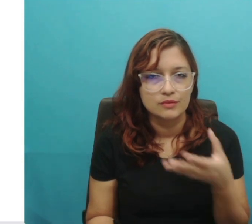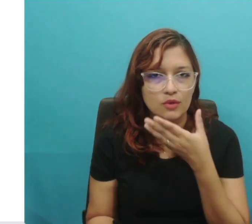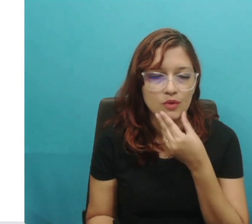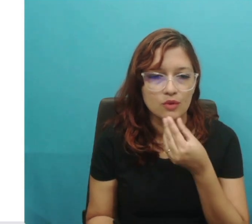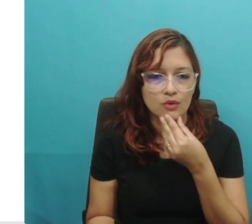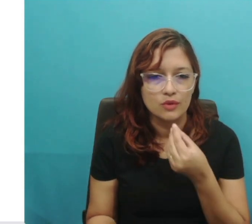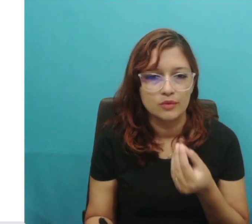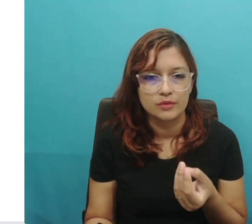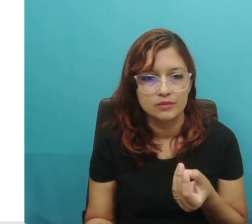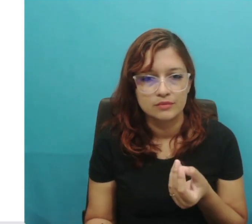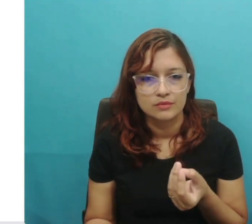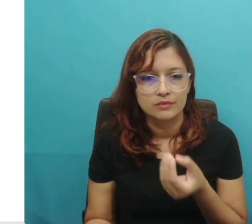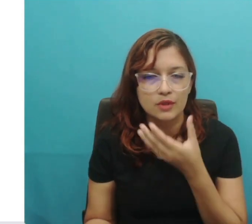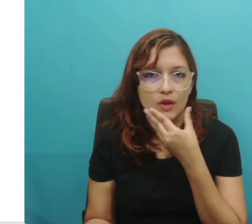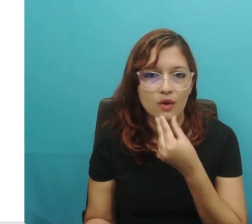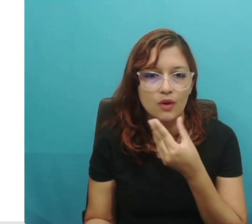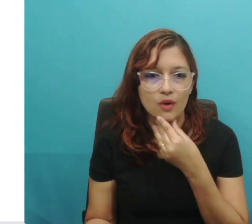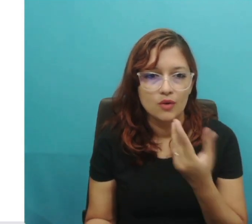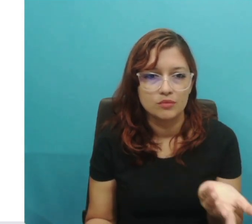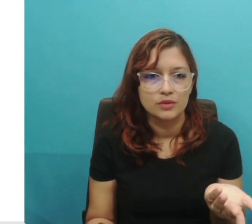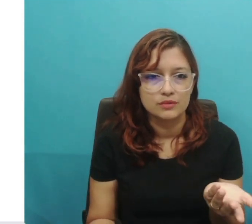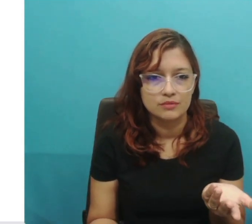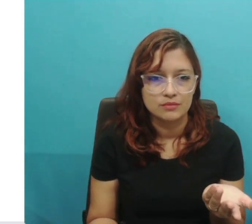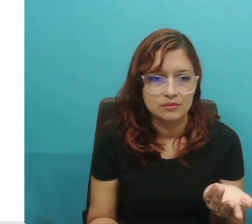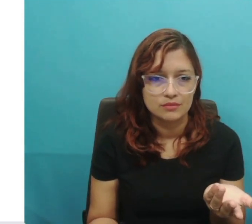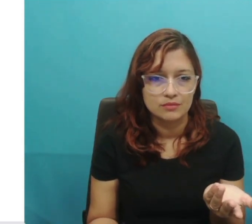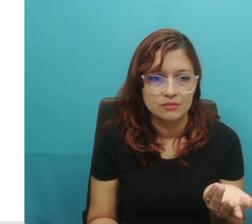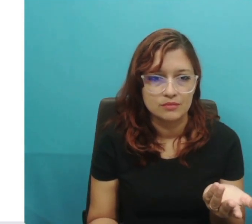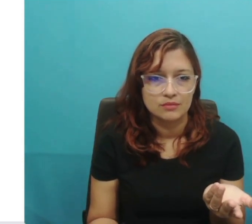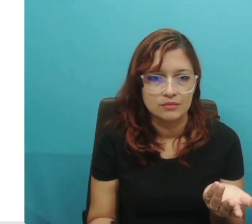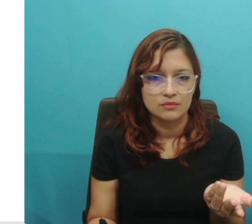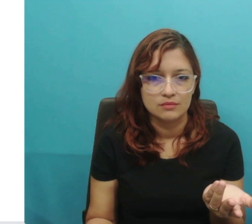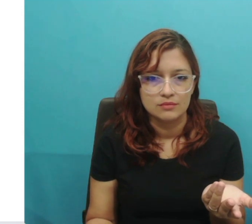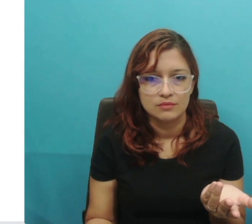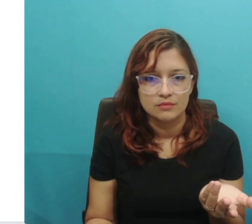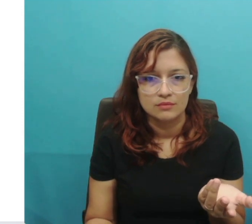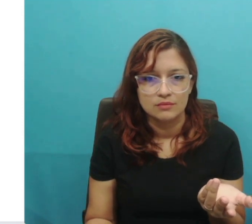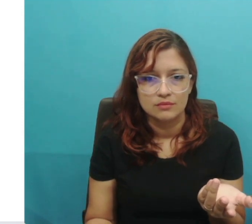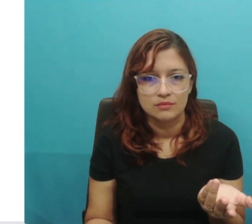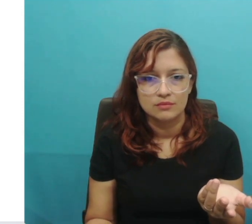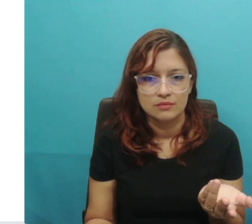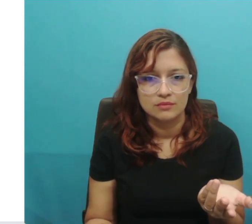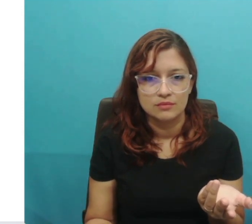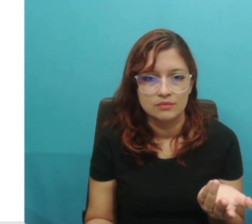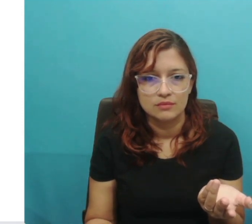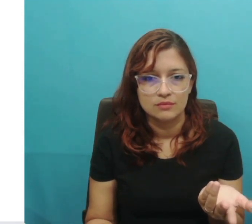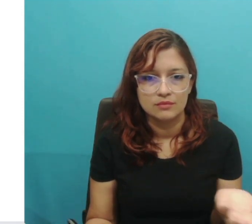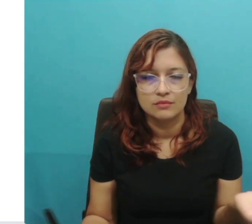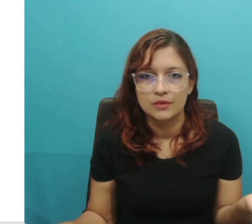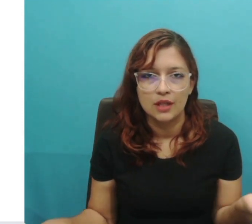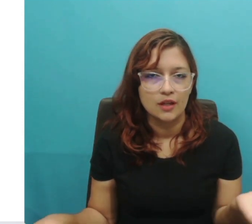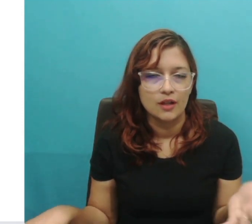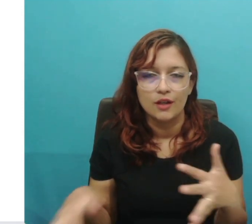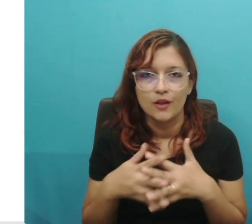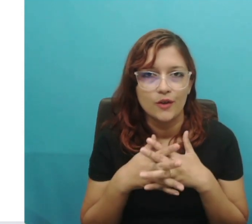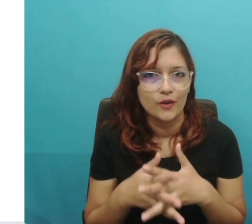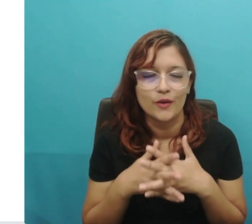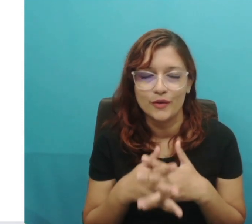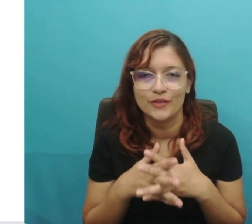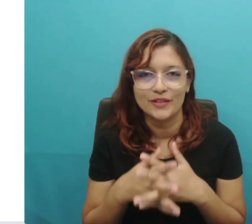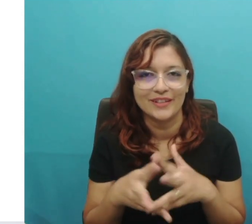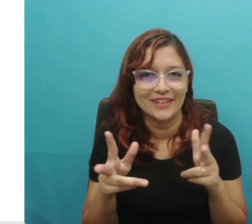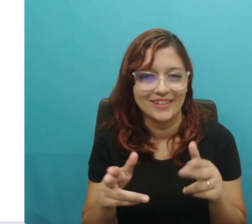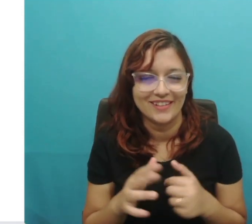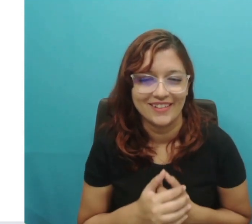digamos que é um professor e um aluno. O professor proibiu que o aluno utilizasse o